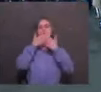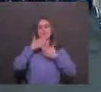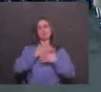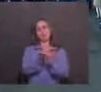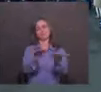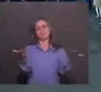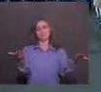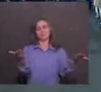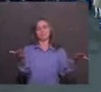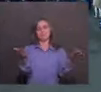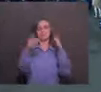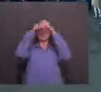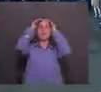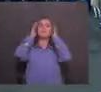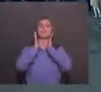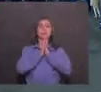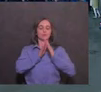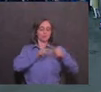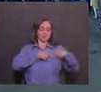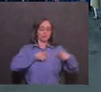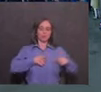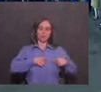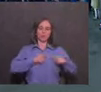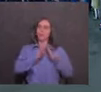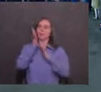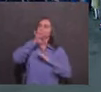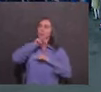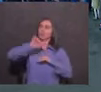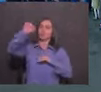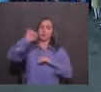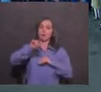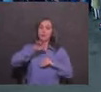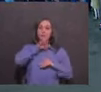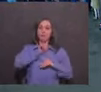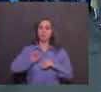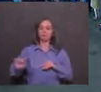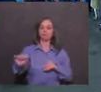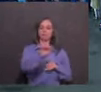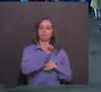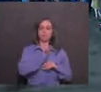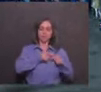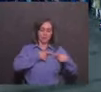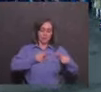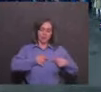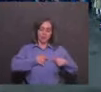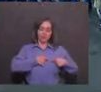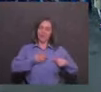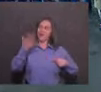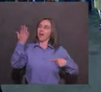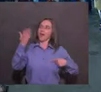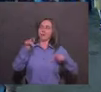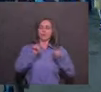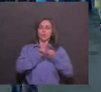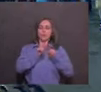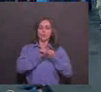No coração de Maria, a Mãe de Deus e Nossa Mãe, estão também representados todos os espinhos dolorosos